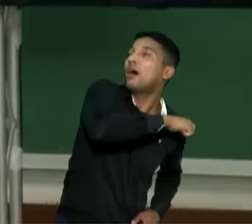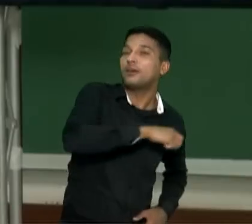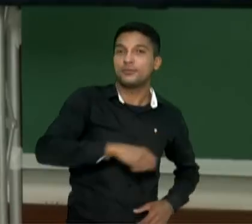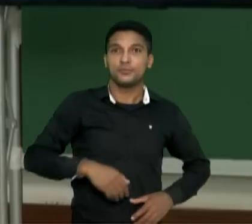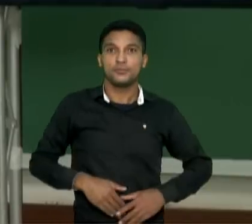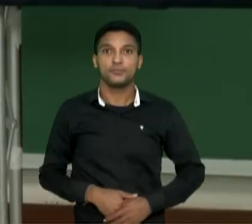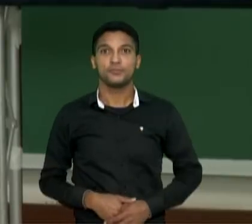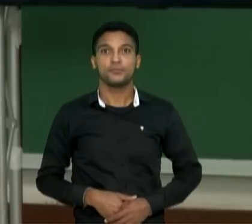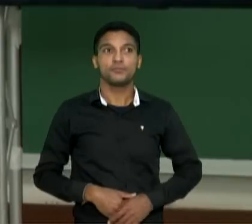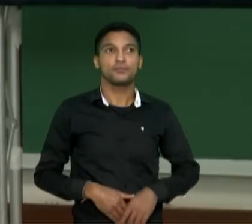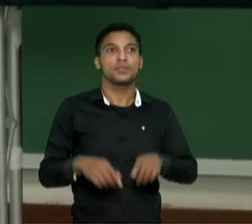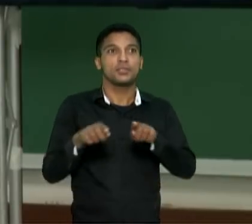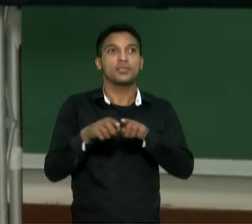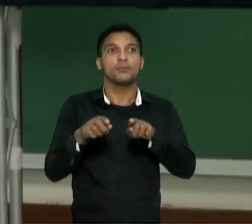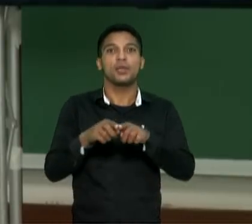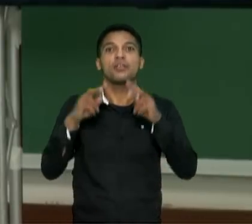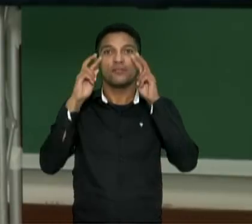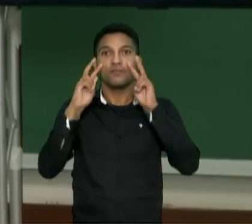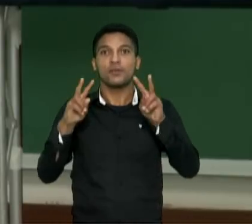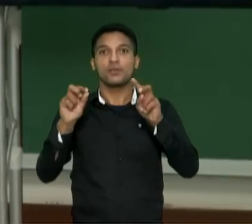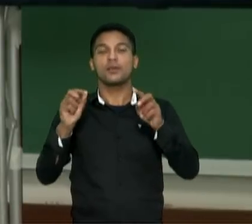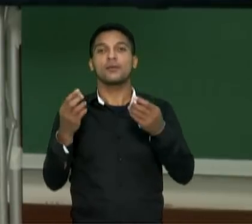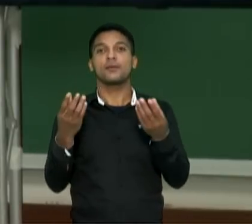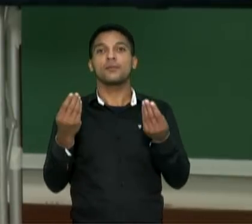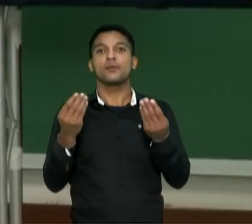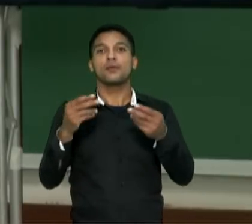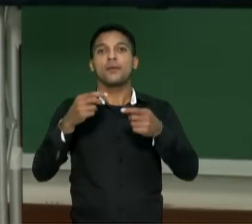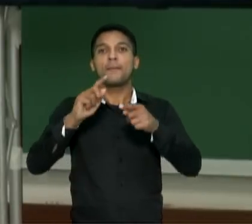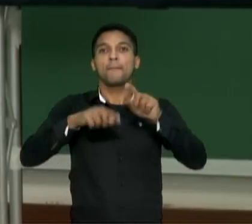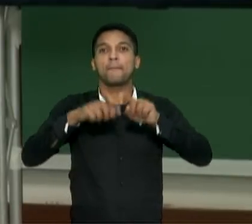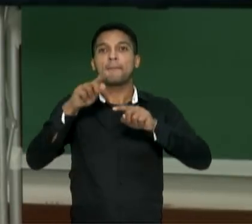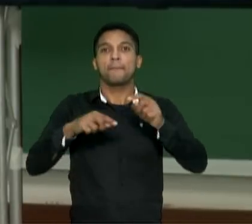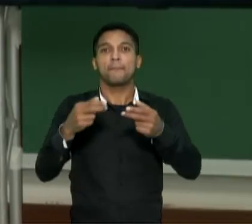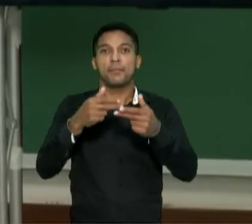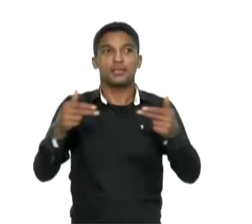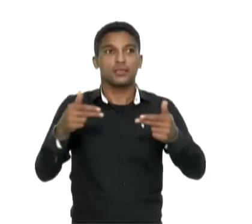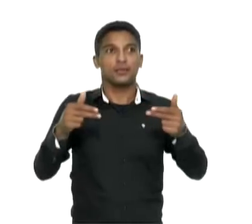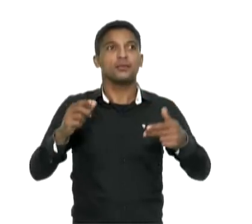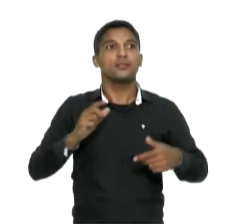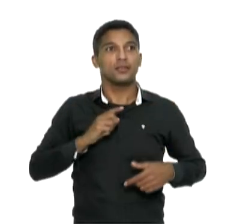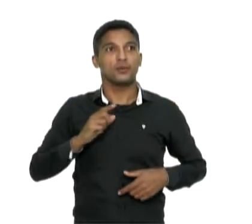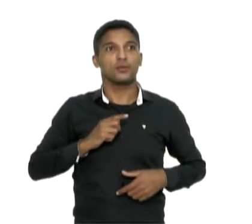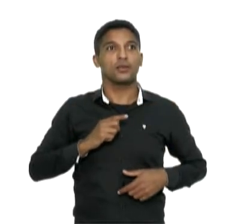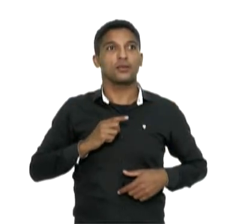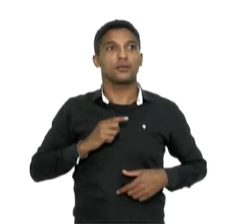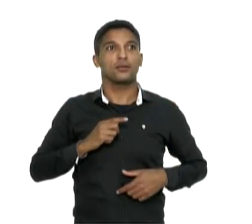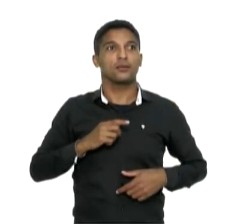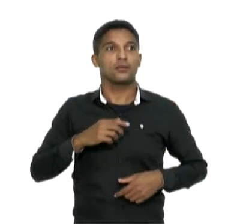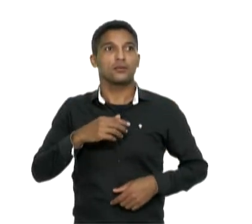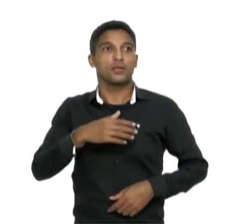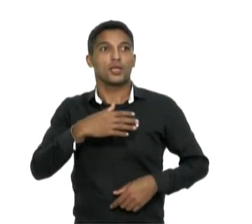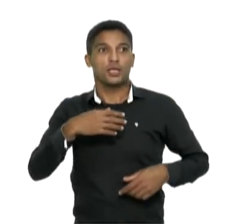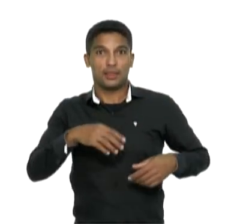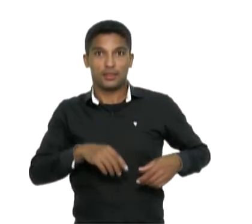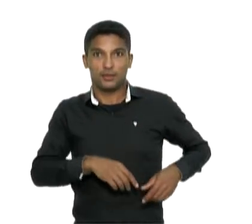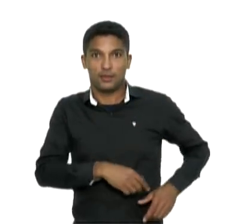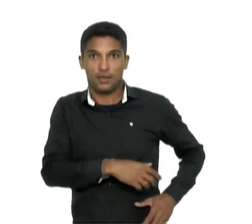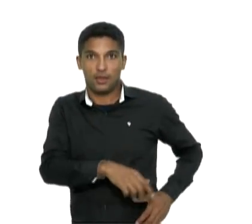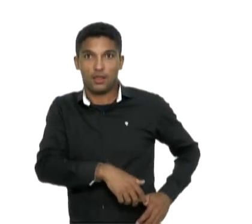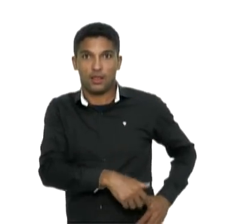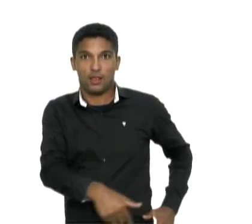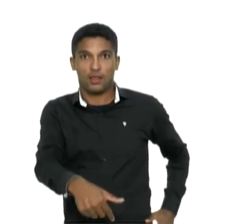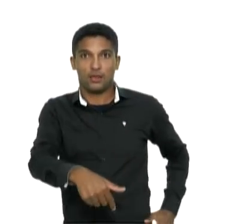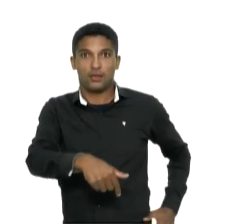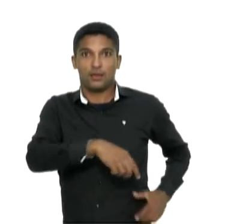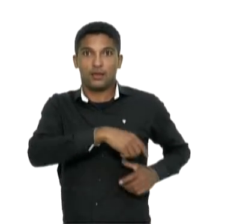também uma quantidade de materiais maior, assim, tem um tecido que encobre ele,